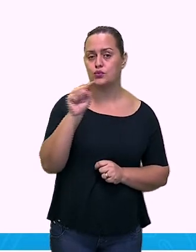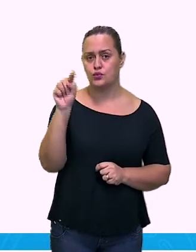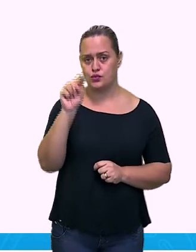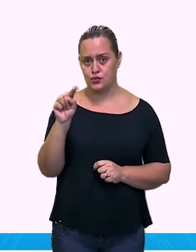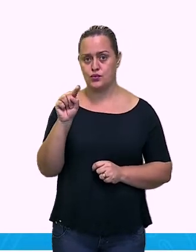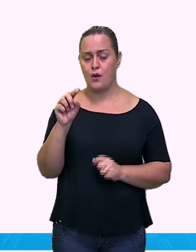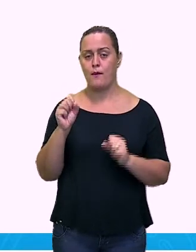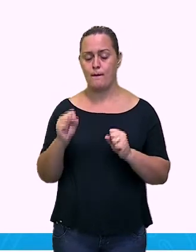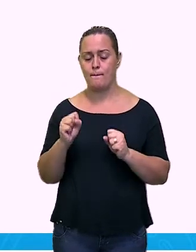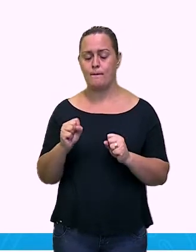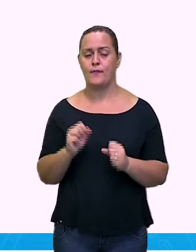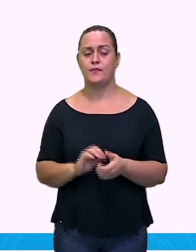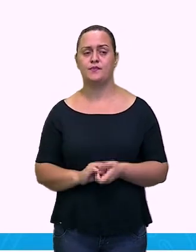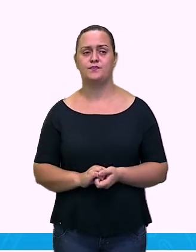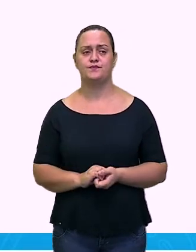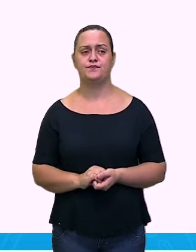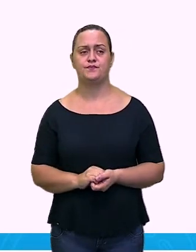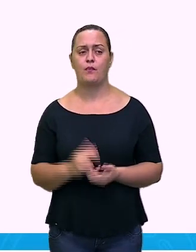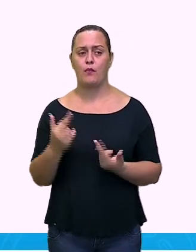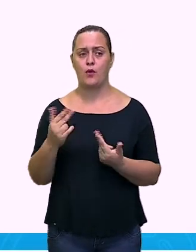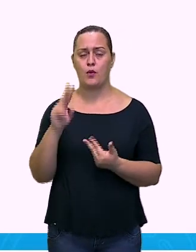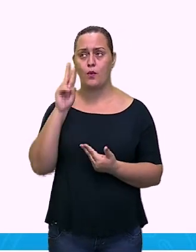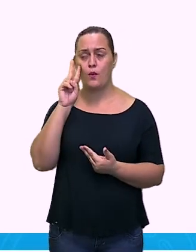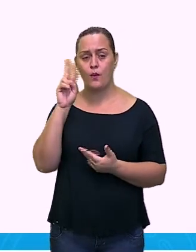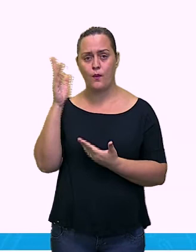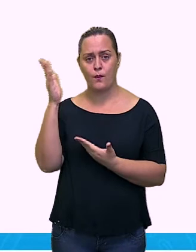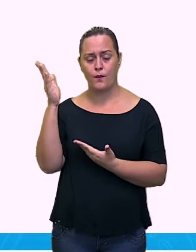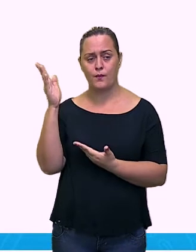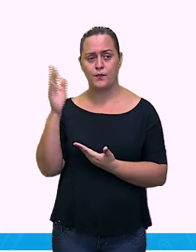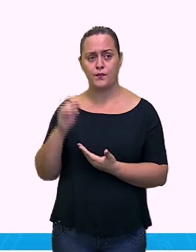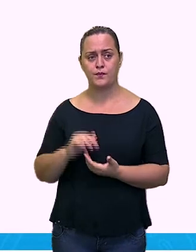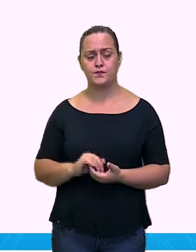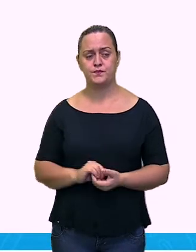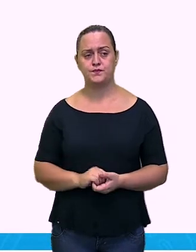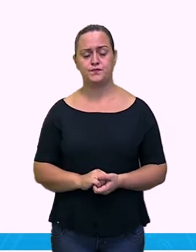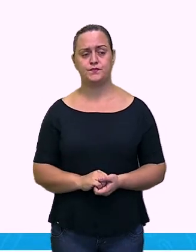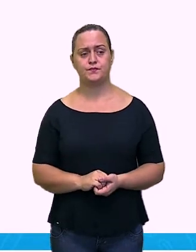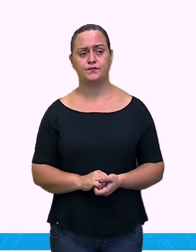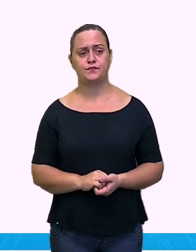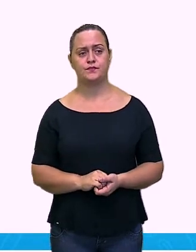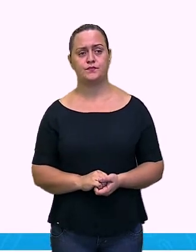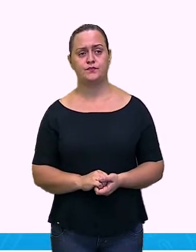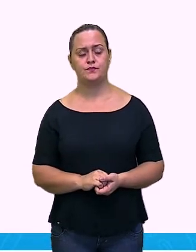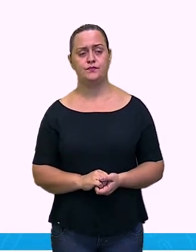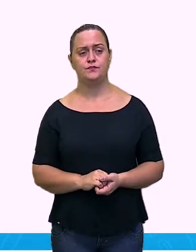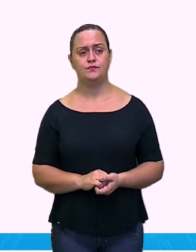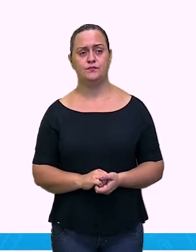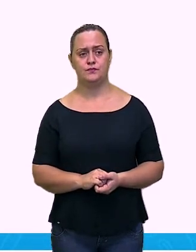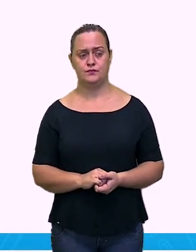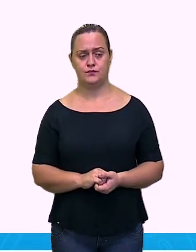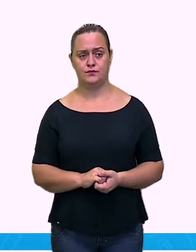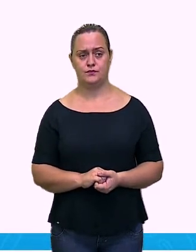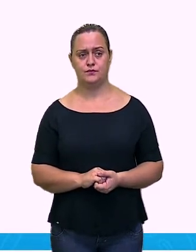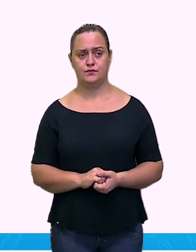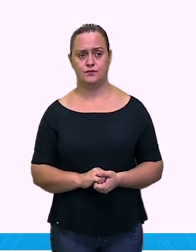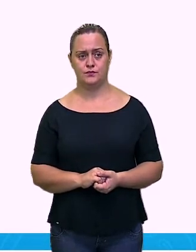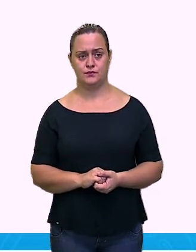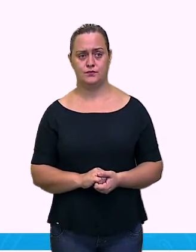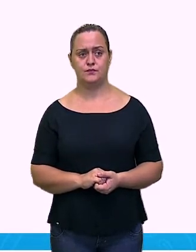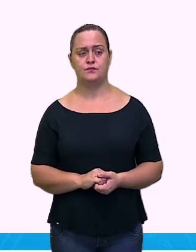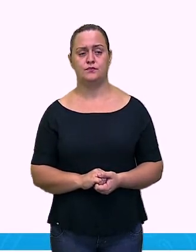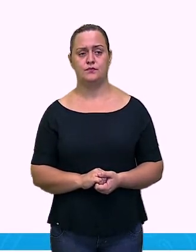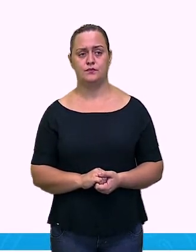oito nove dez 11 12 13 14 15